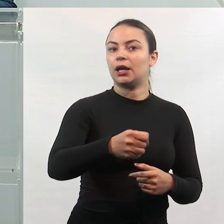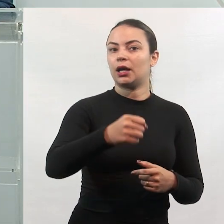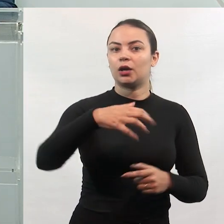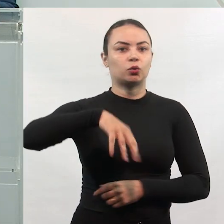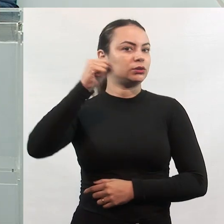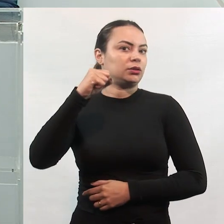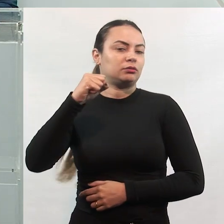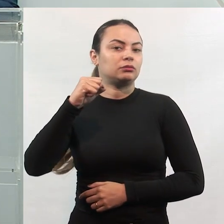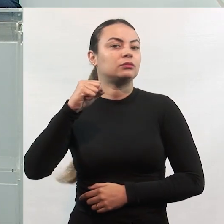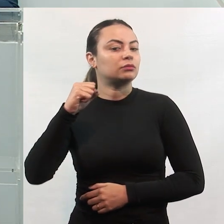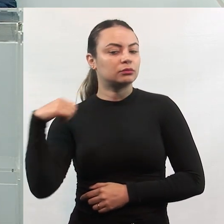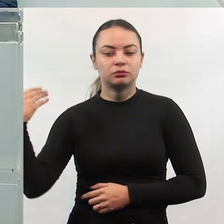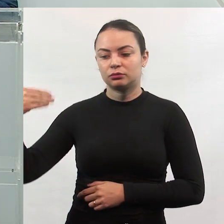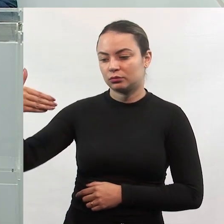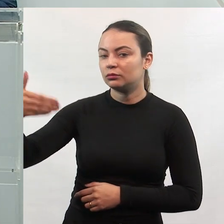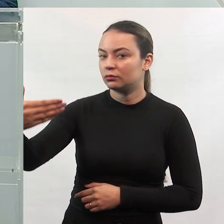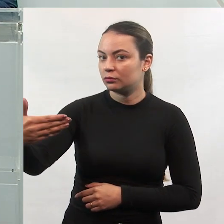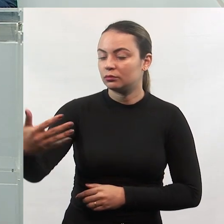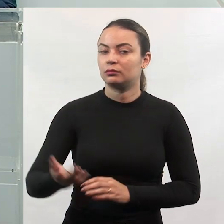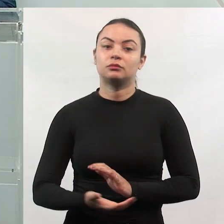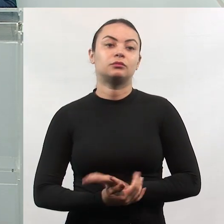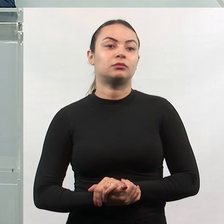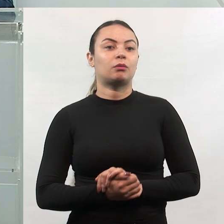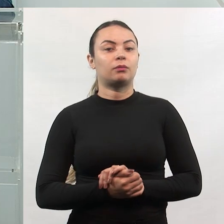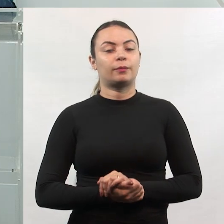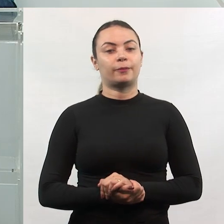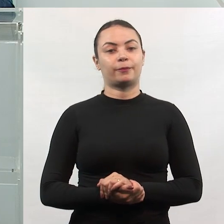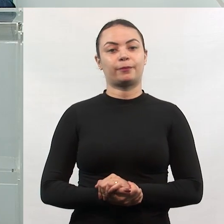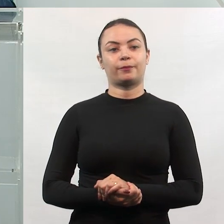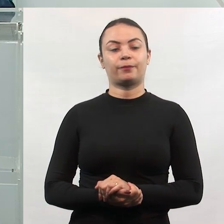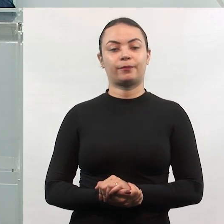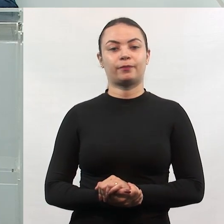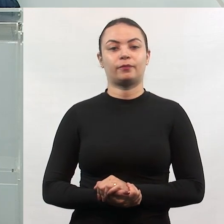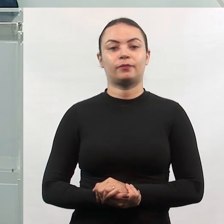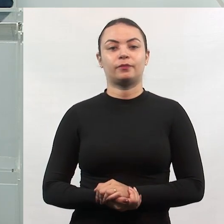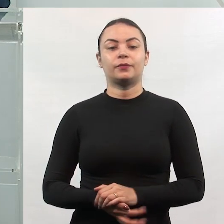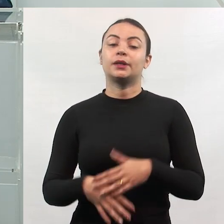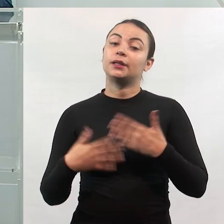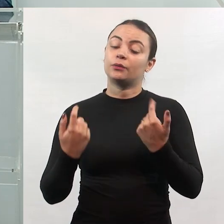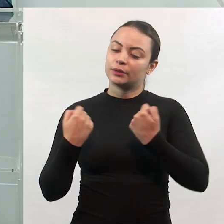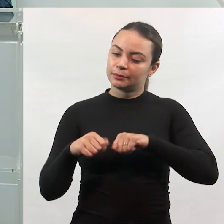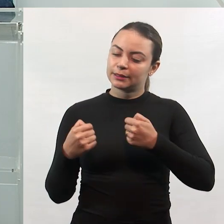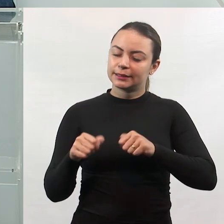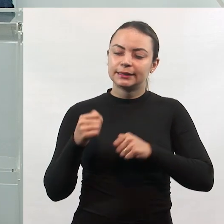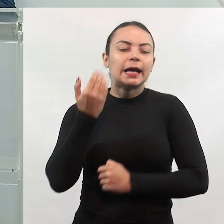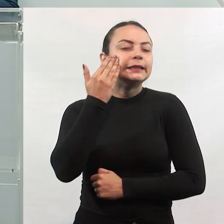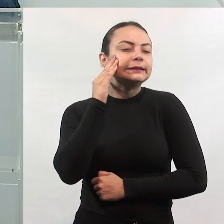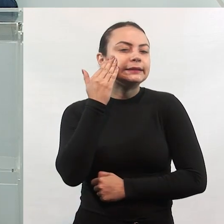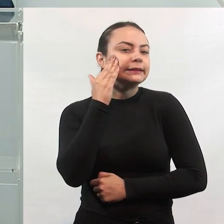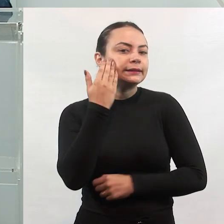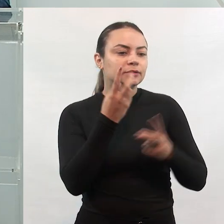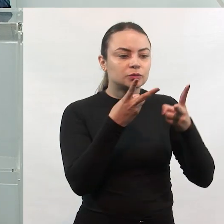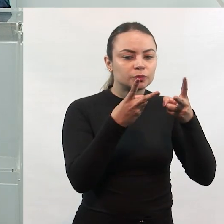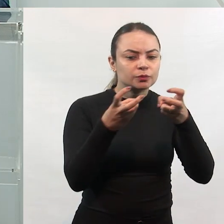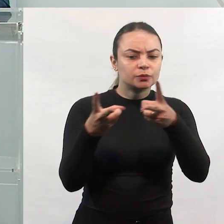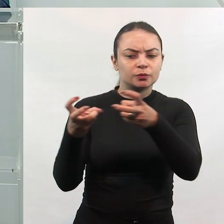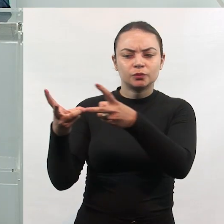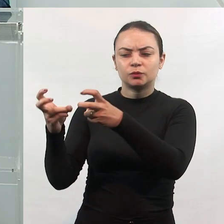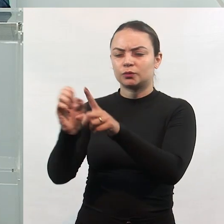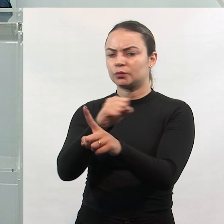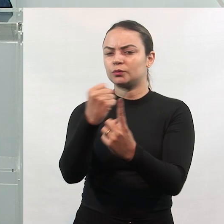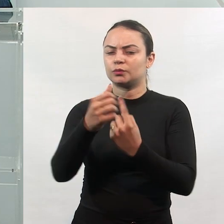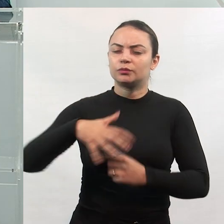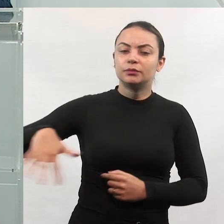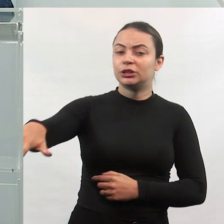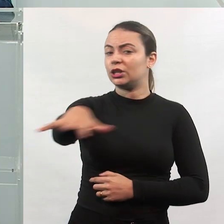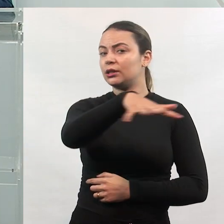o todo, né? Se você não consegue compreender o que compõe aquele todo, quais são as partes daquele